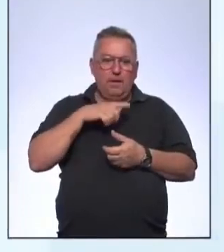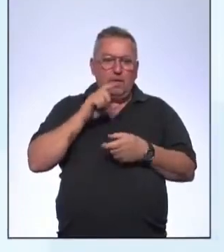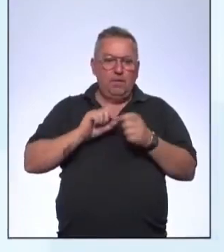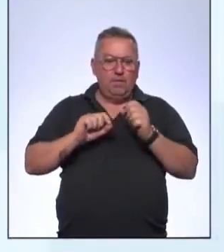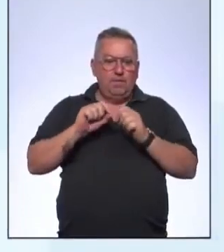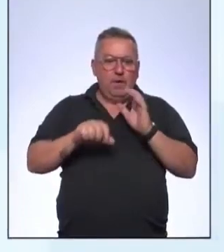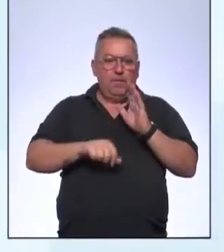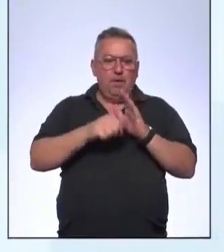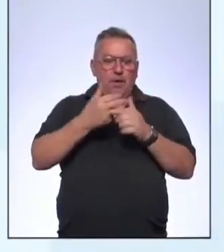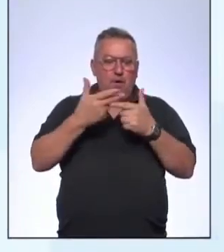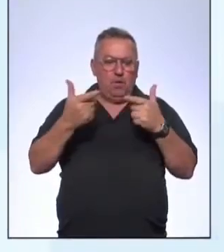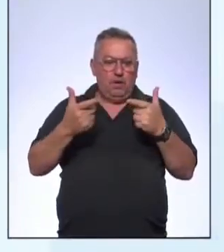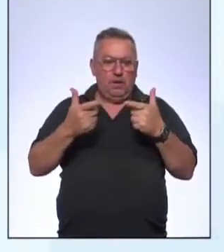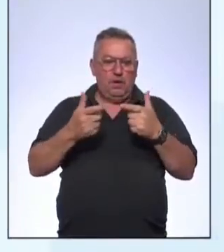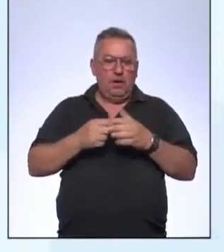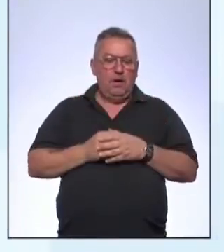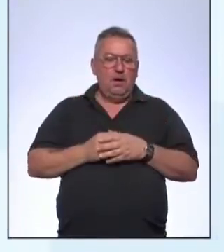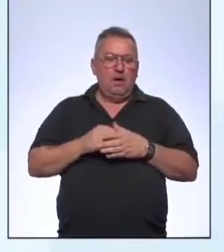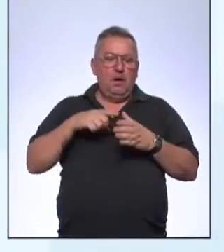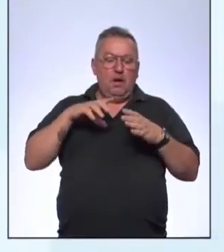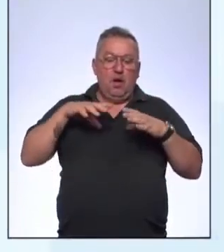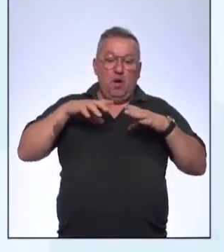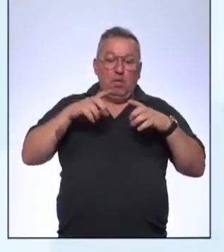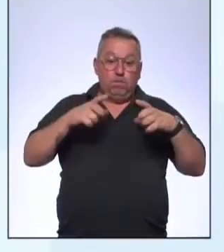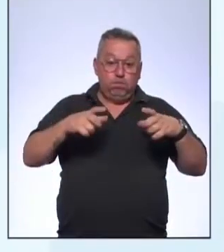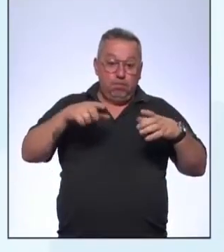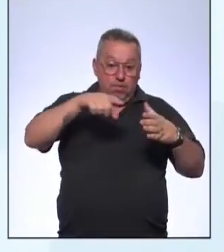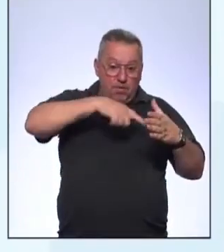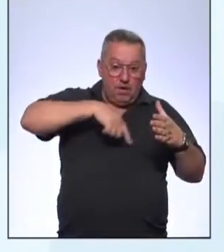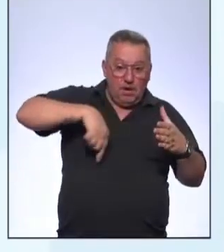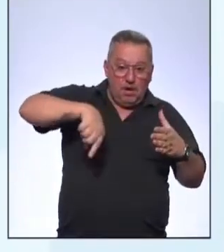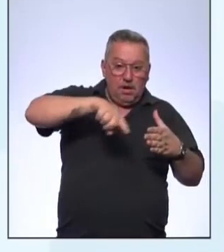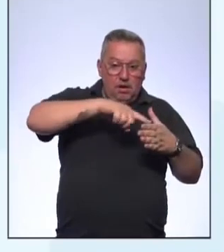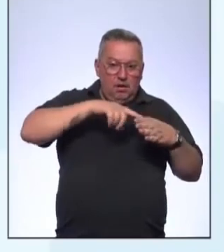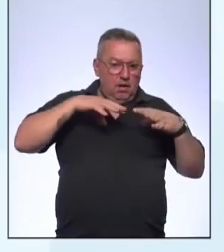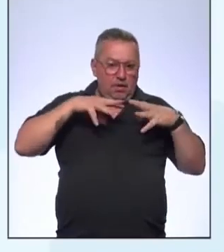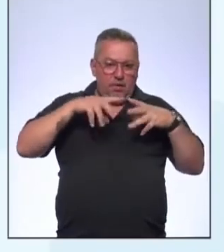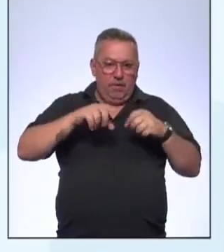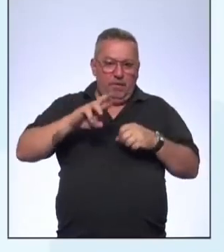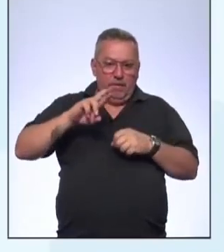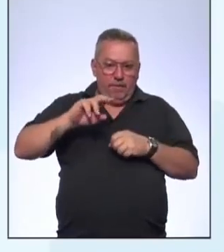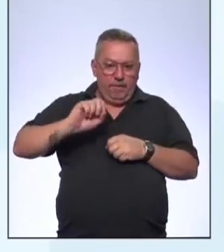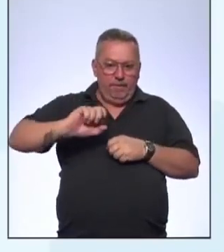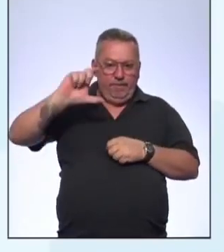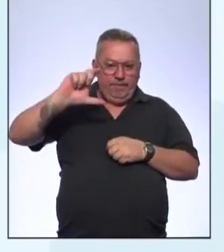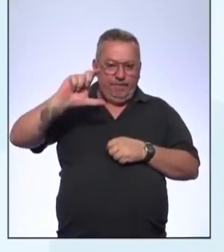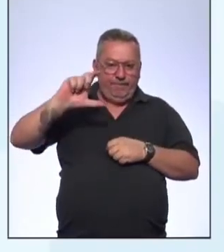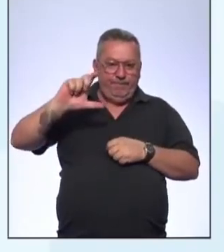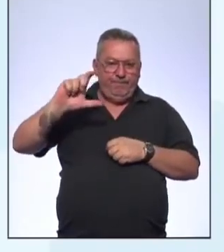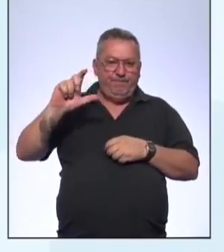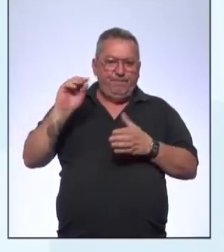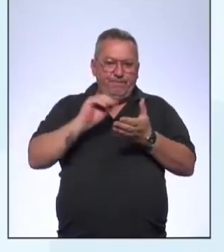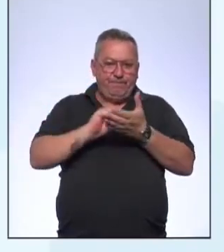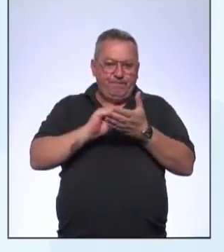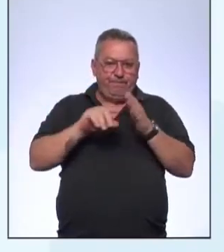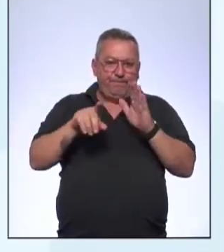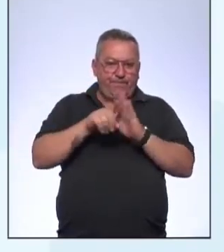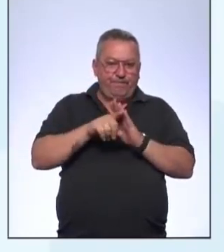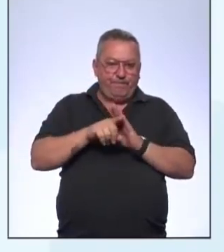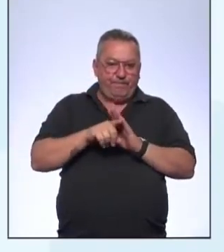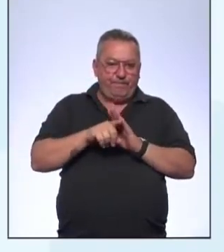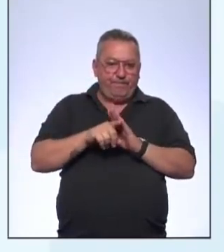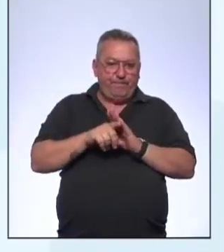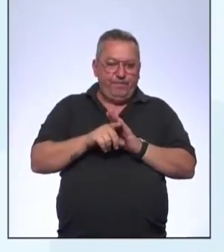seguinte, primeira coisa, então eu tenho a área total, com esse R maiúsculo aí. Então, eu inclusive escrevi ali, ó, a